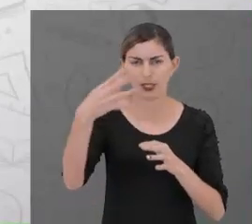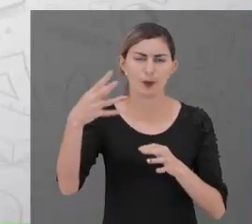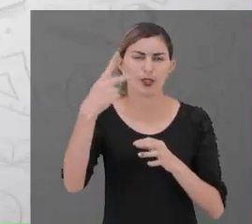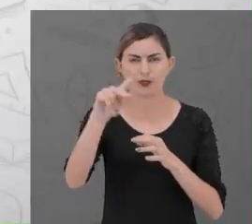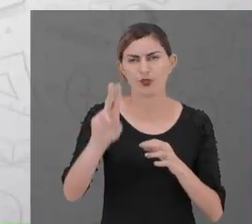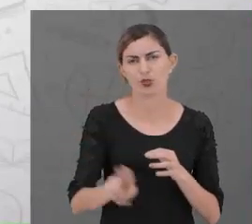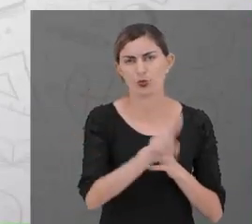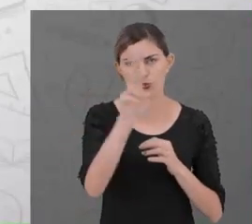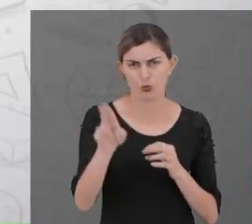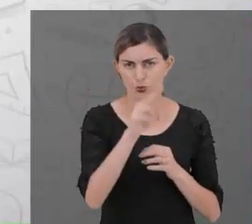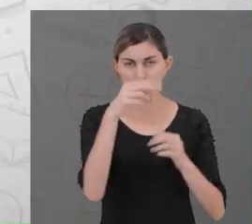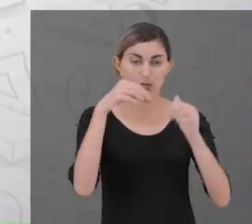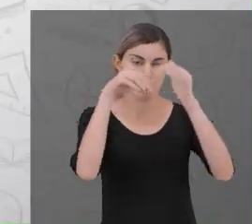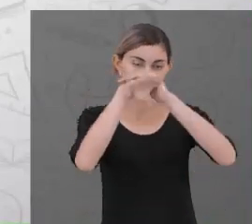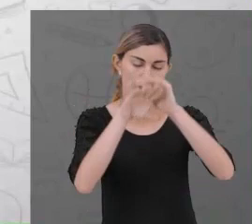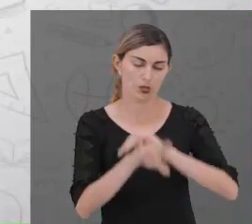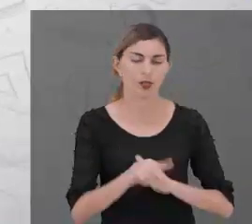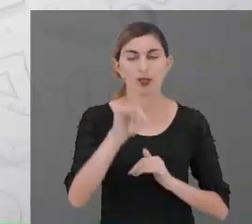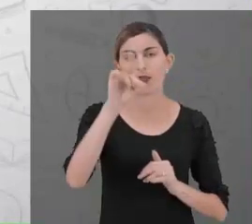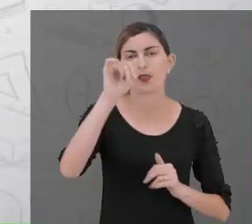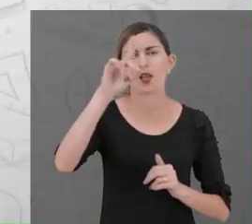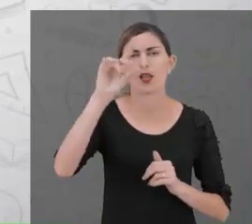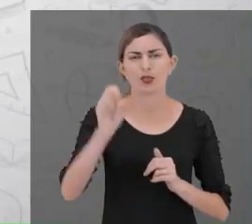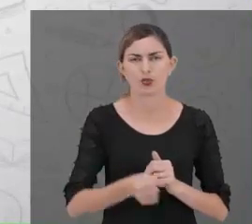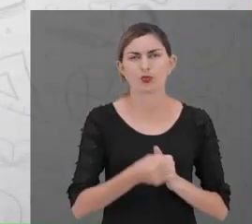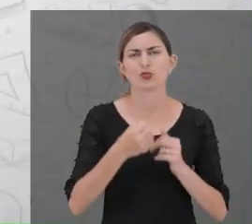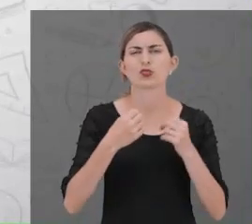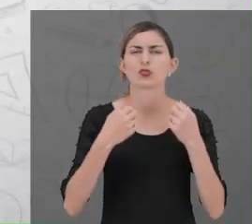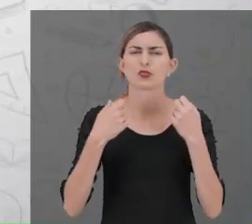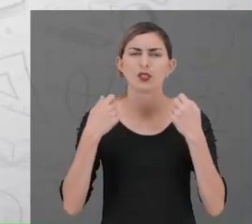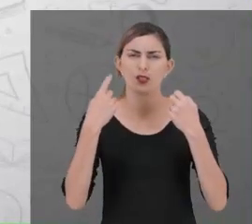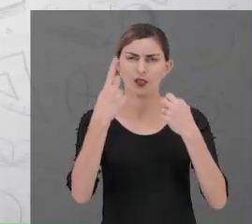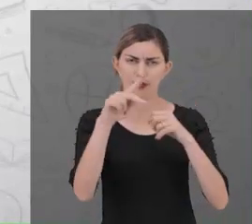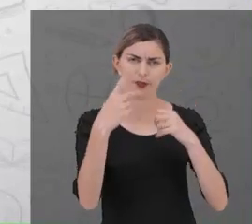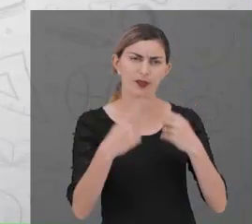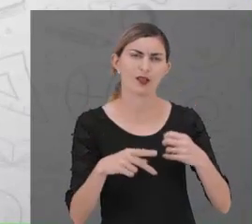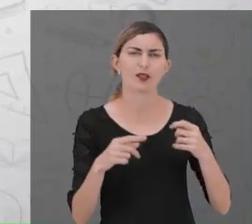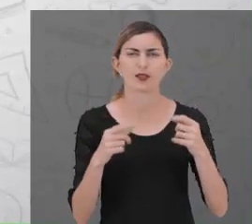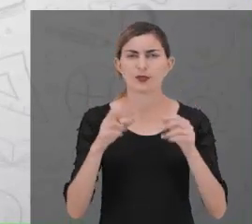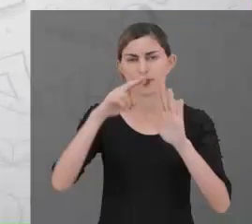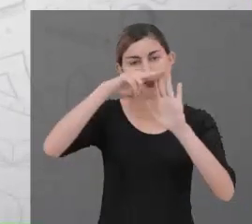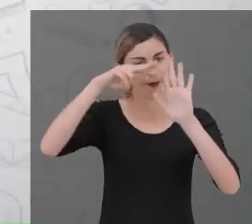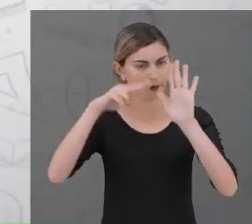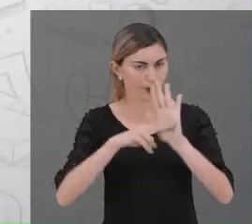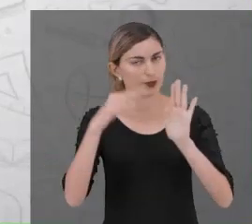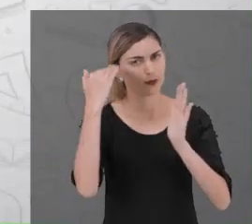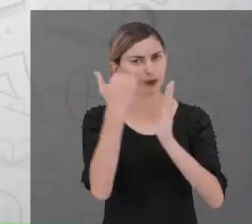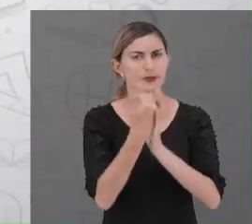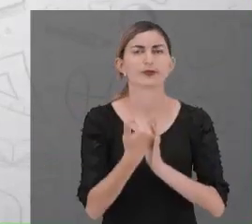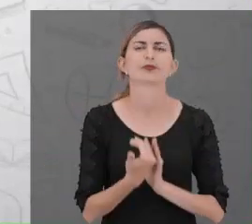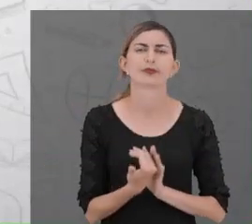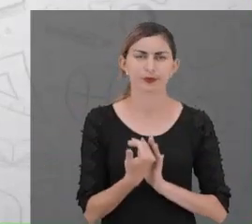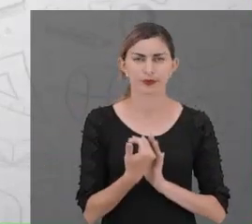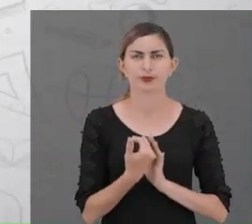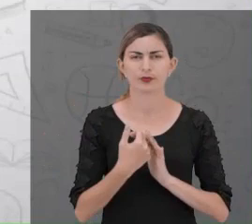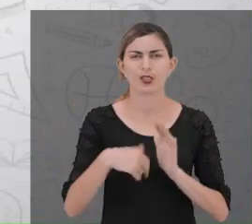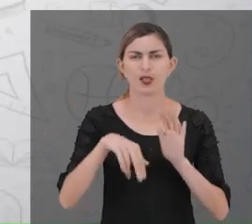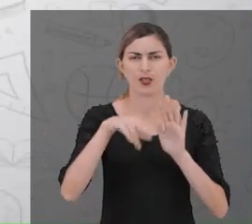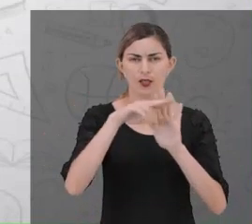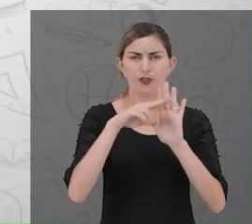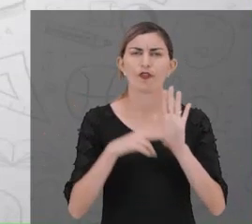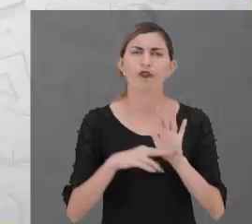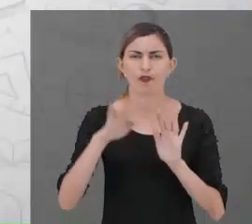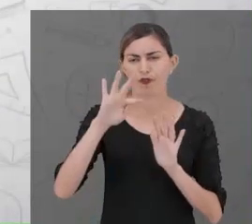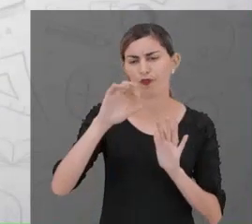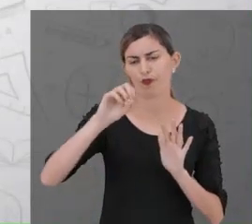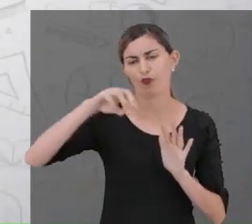a tabela que você vai utilizar para armazenar seus dados, elas satisfazem essas regras. A primeira